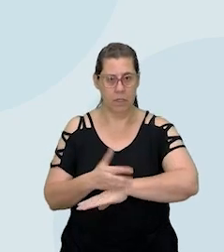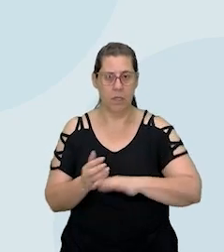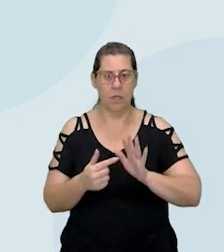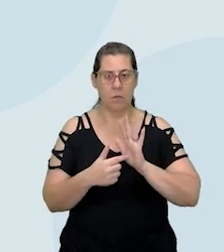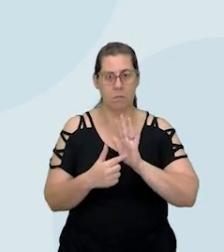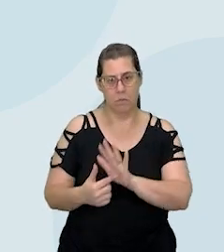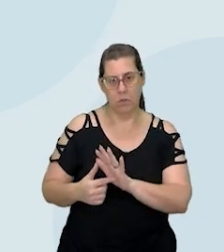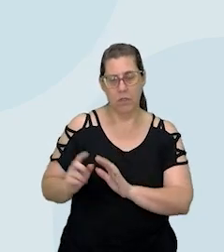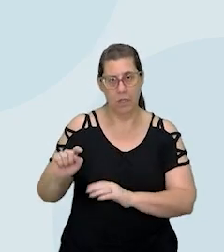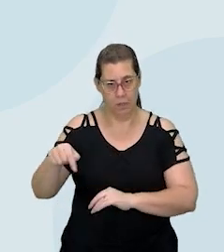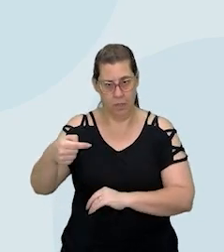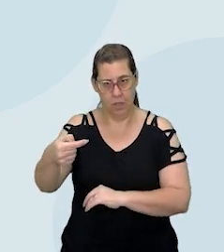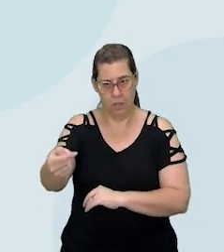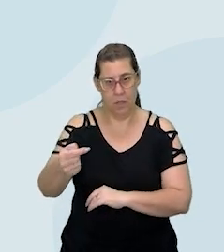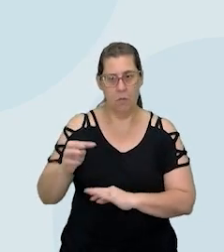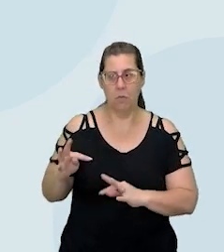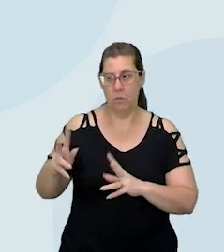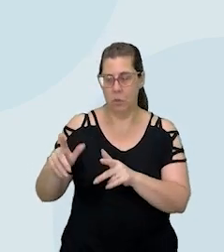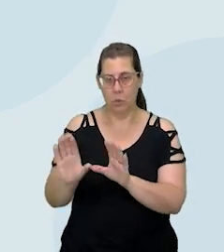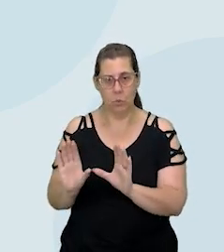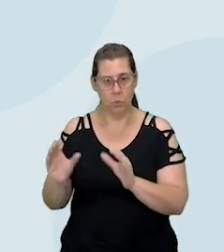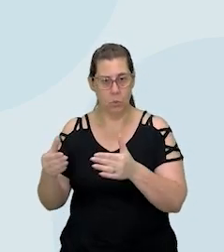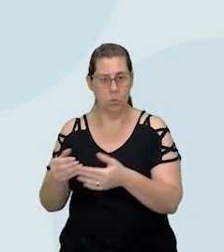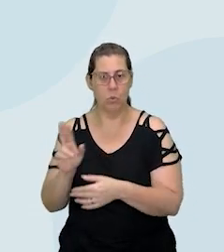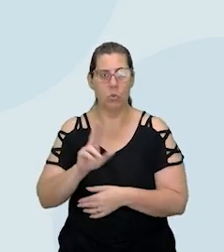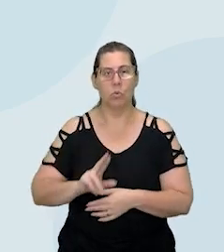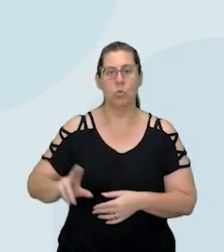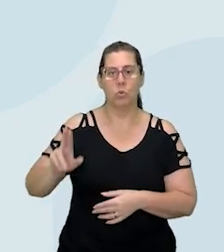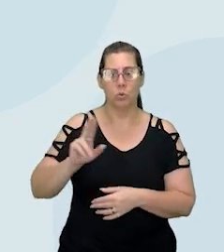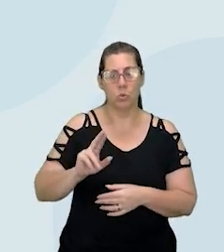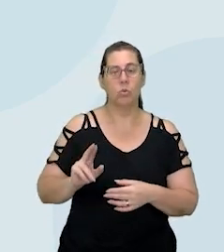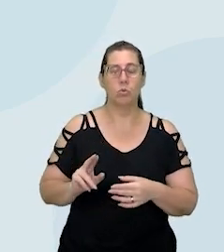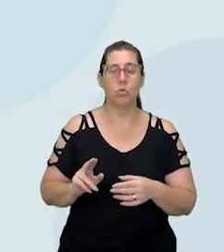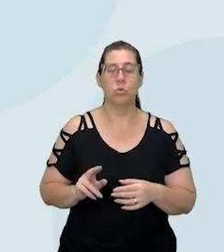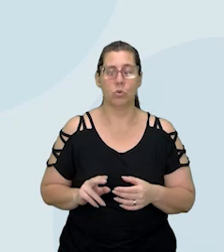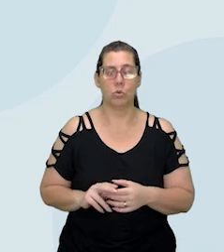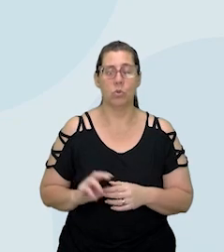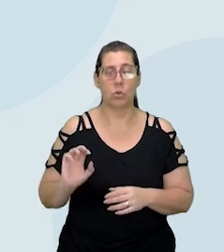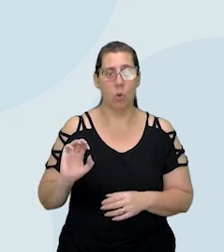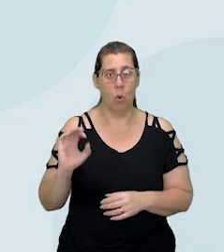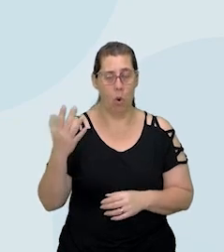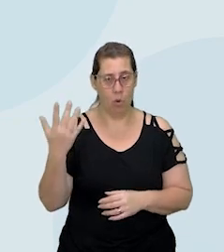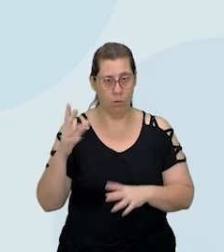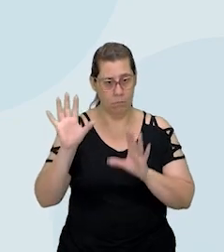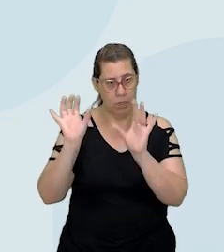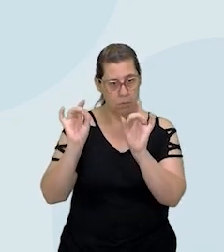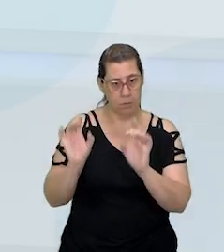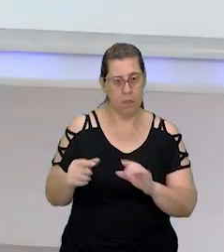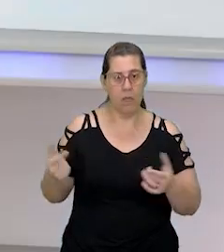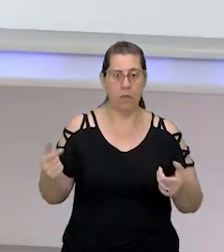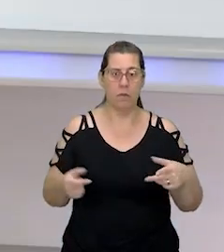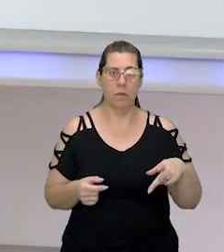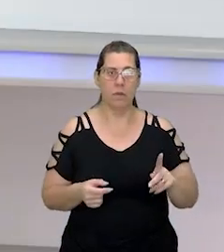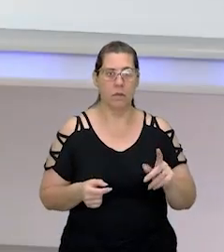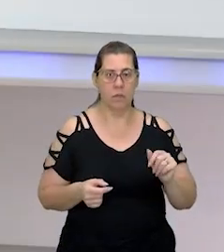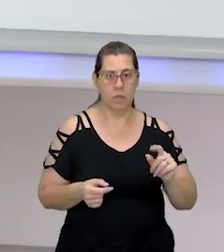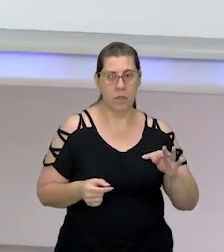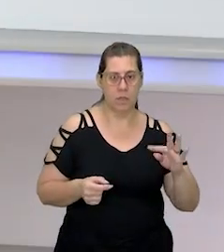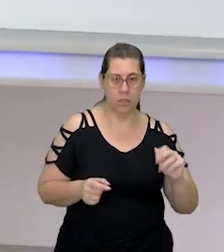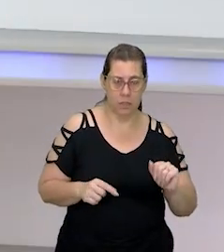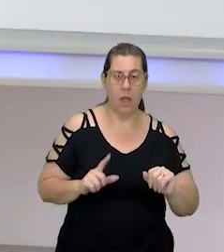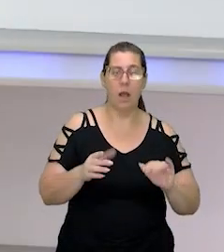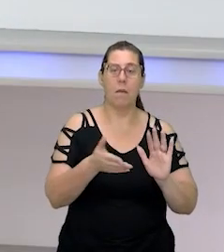apresentada posteriormente aos demais grupos, com o uso dos efeitos especiais. Deixando claro que aqui a gente vai fazer o kata, certo? É